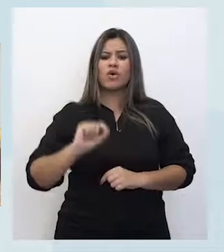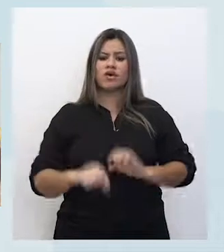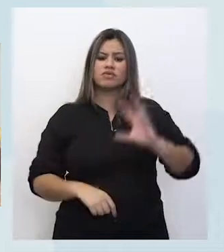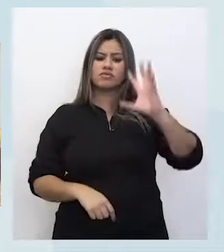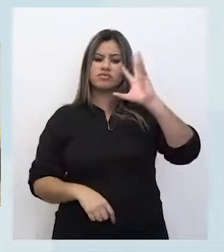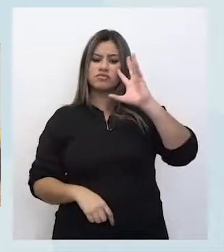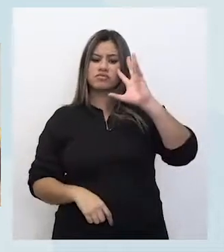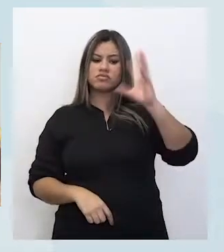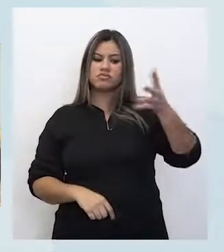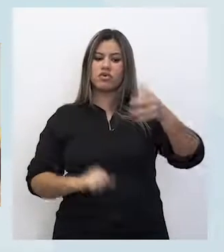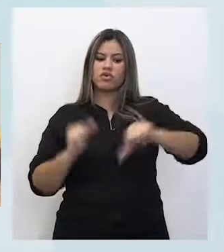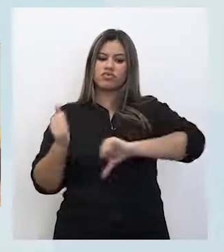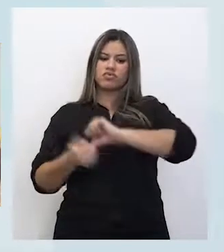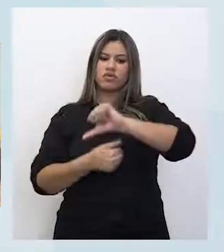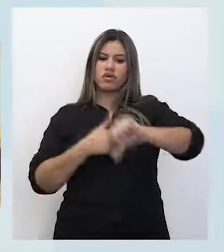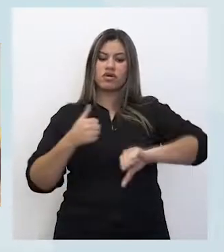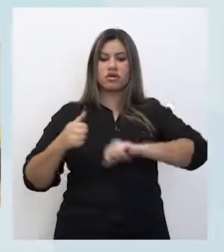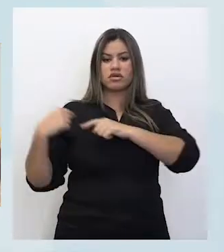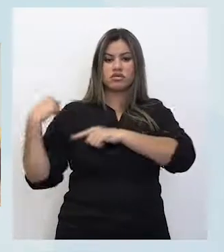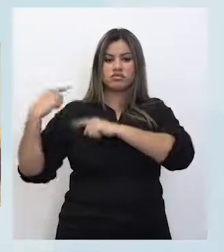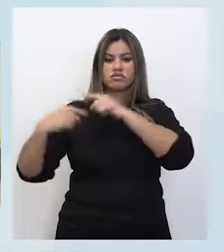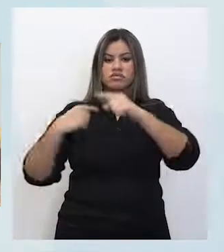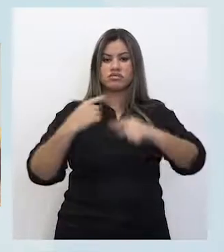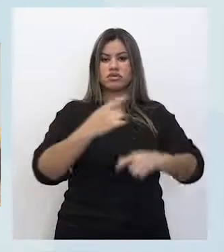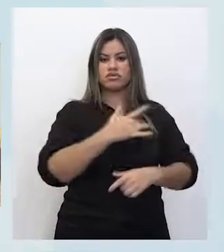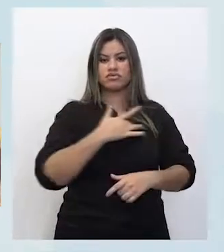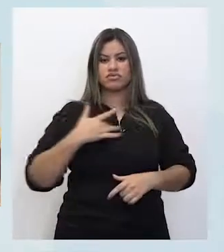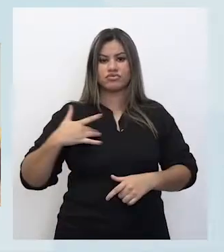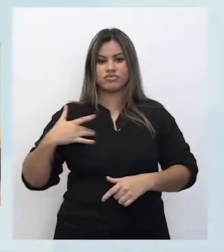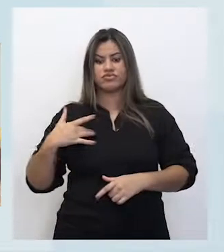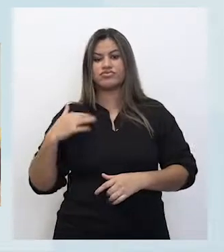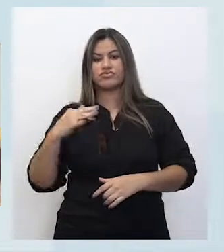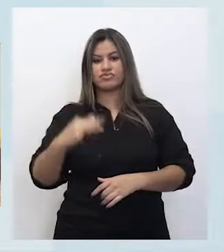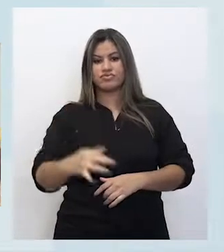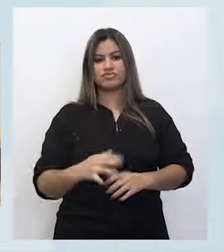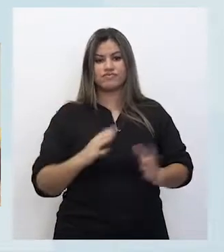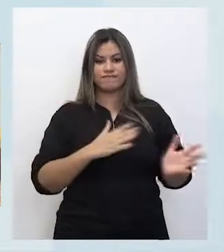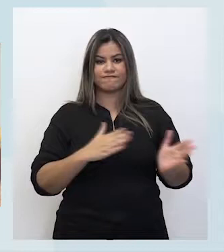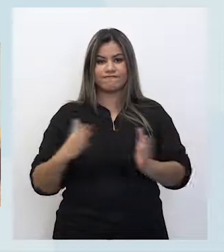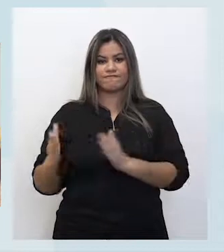saúde das novas gerações. Bora dar o play aí, produção?